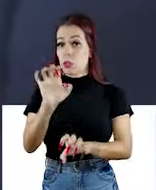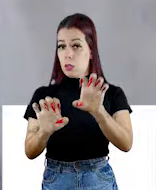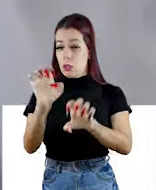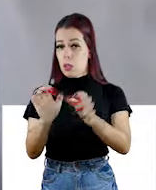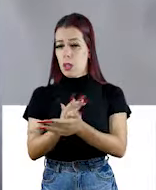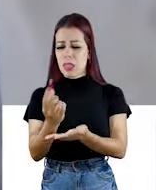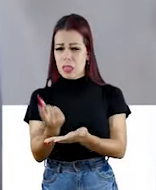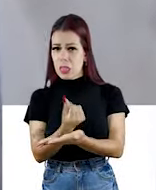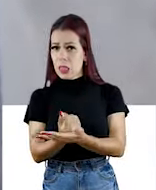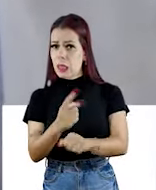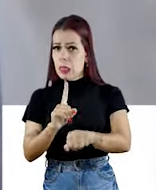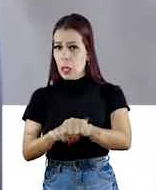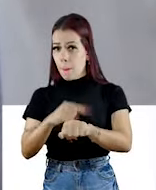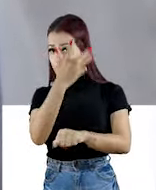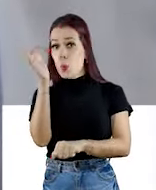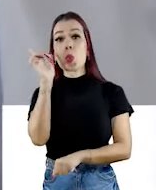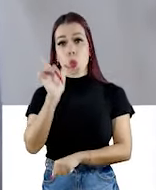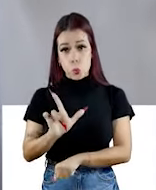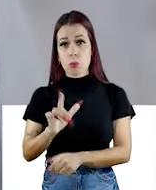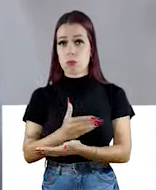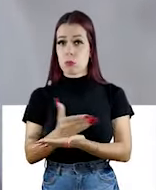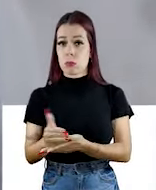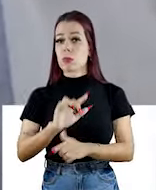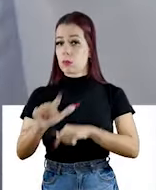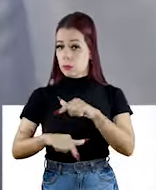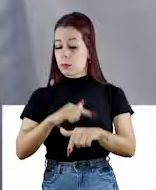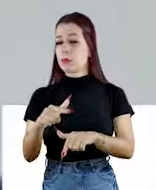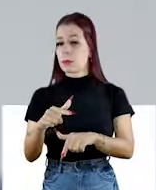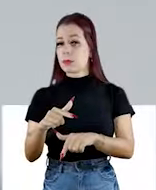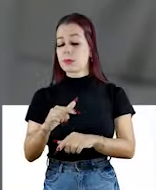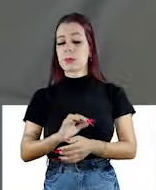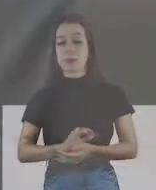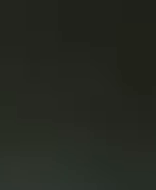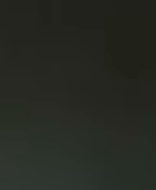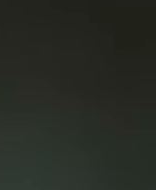futuro empresário. É dinheiro e tempo que ele está ganhando para iniciar seus negócios.